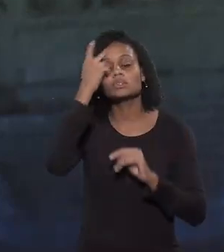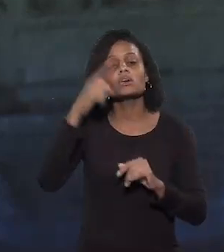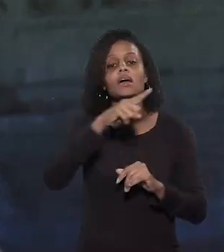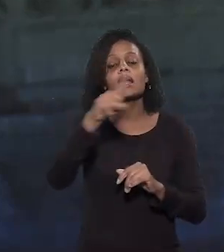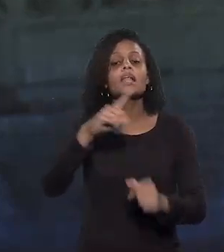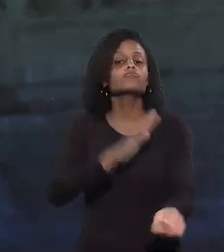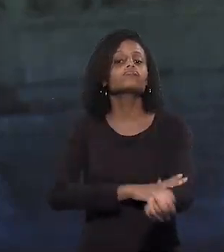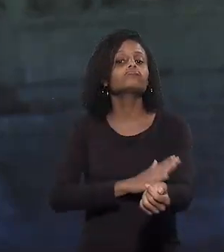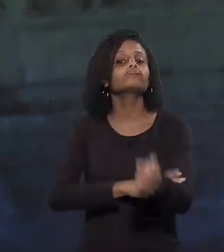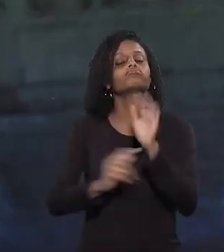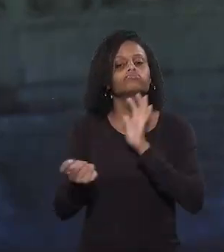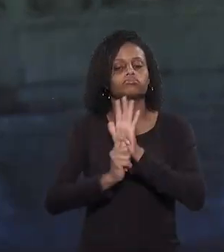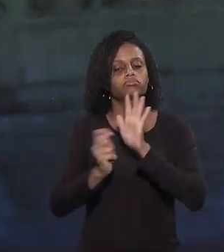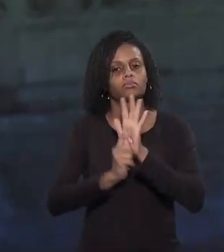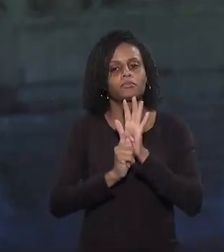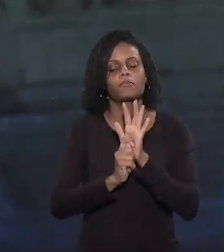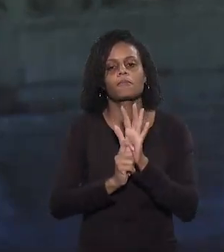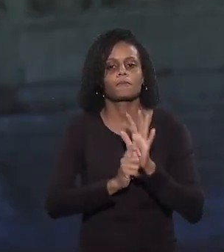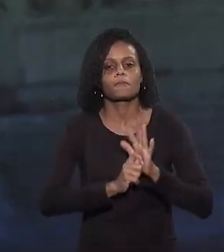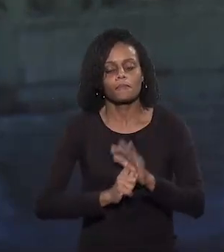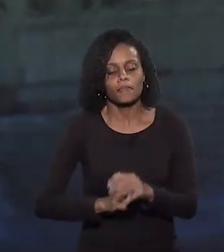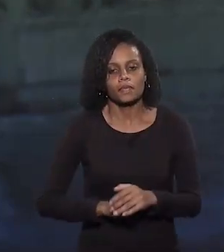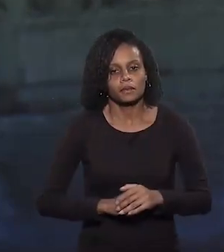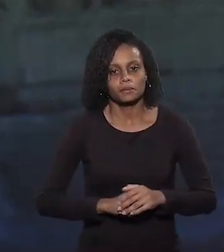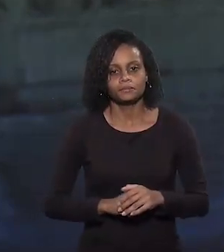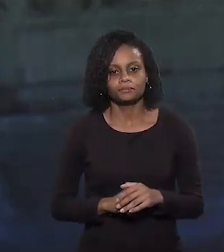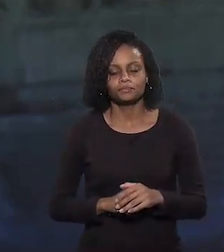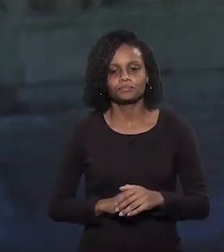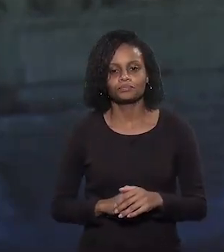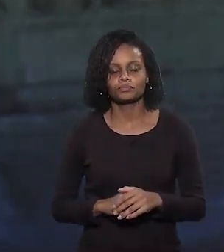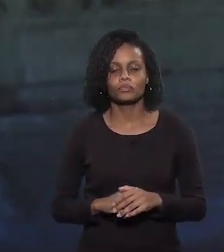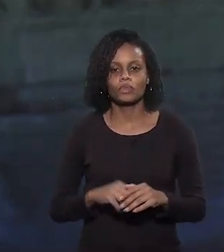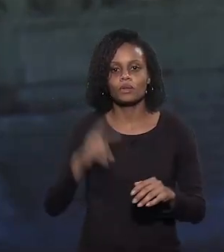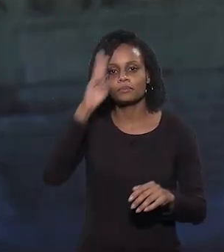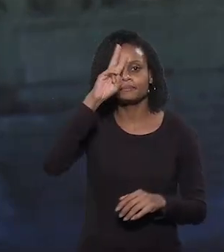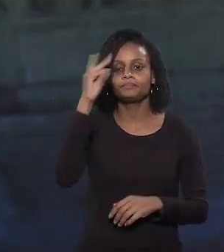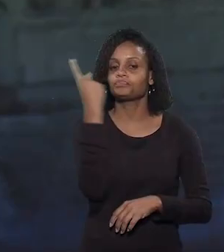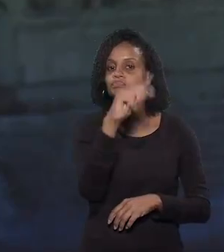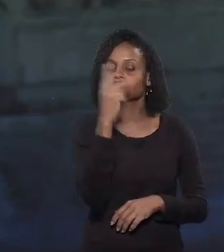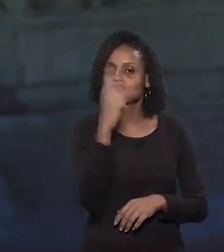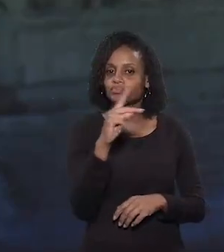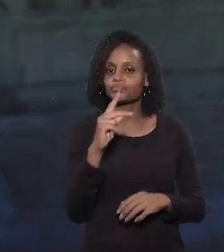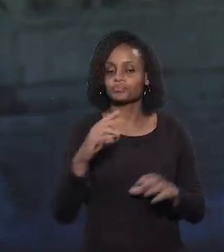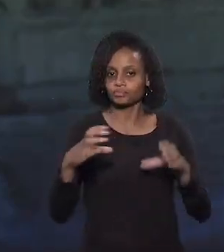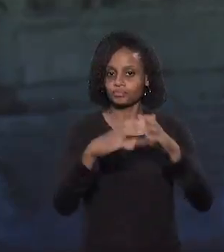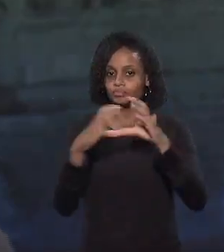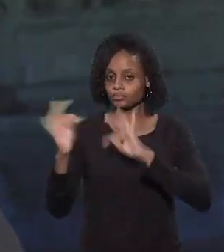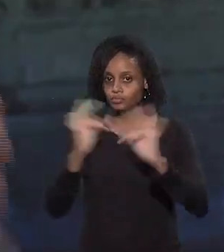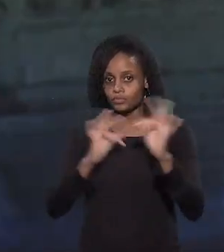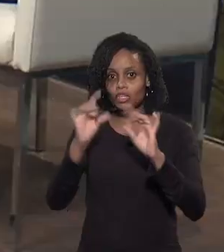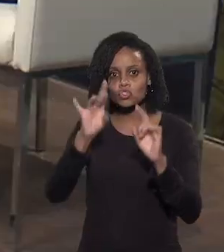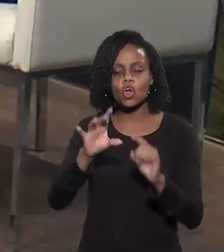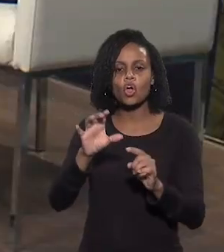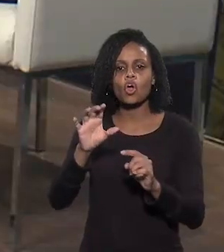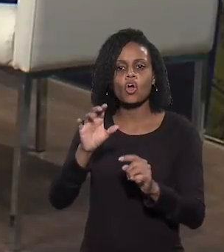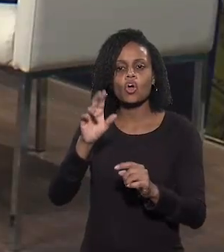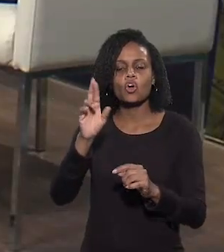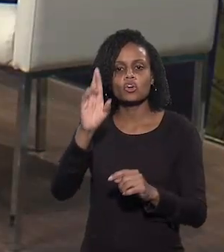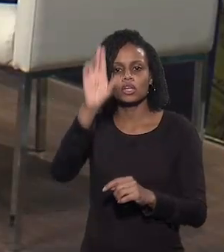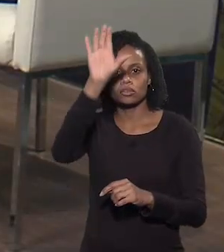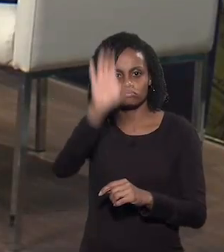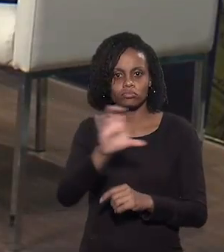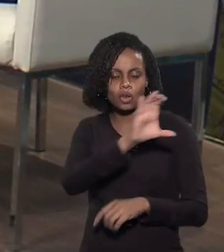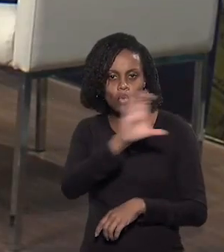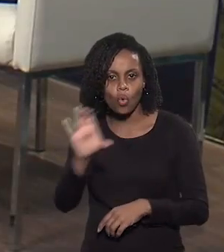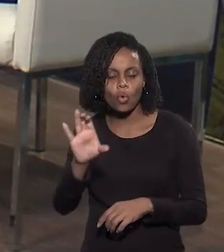são usuários, adictos ou dependentes químicos. A história das comunidades terapêuticas não é só da Igreja Católica, não é só da Igreja